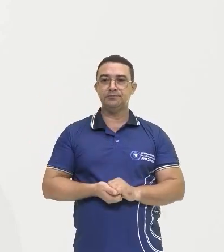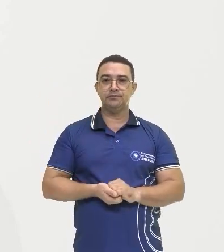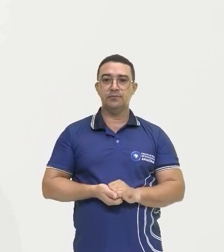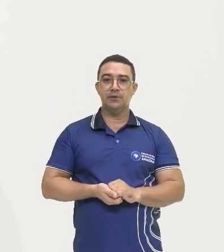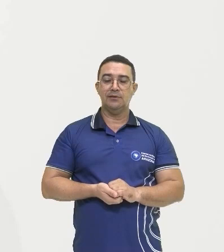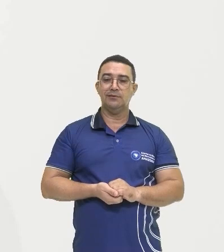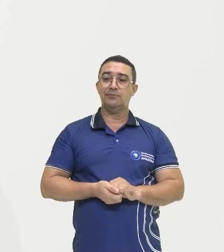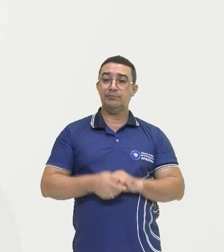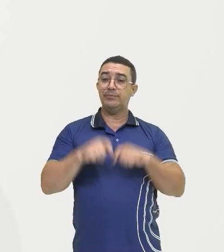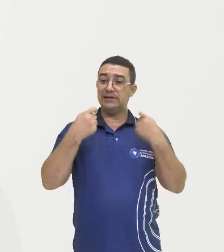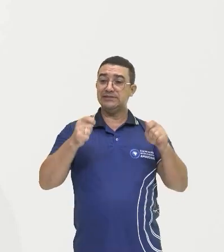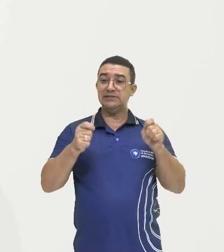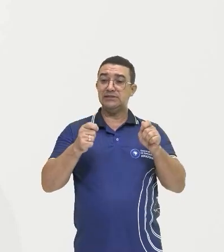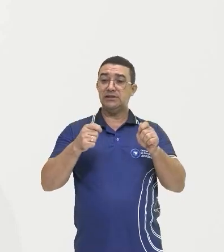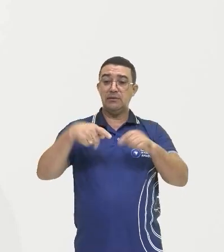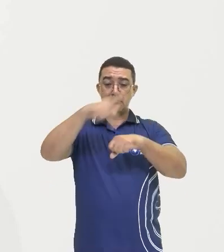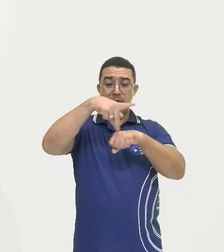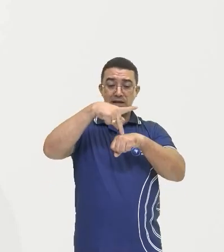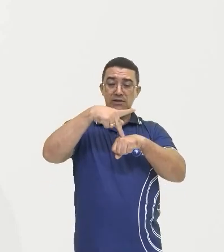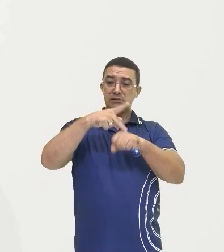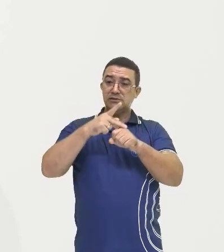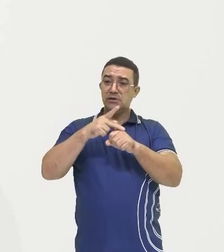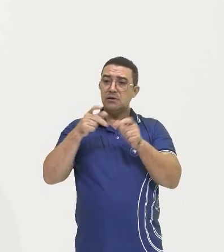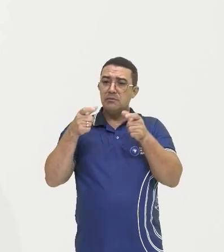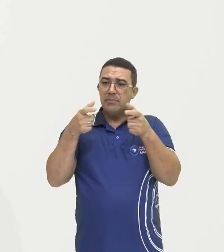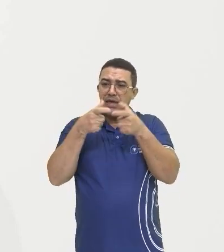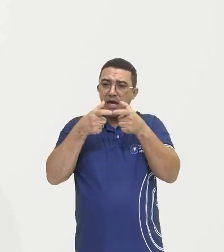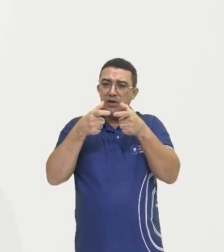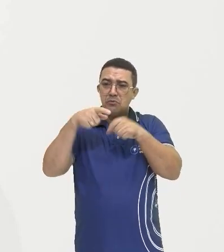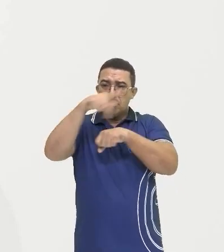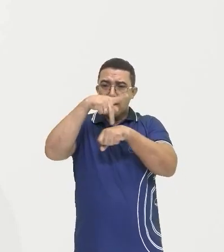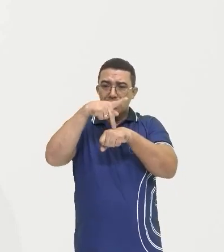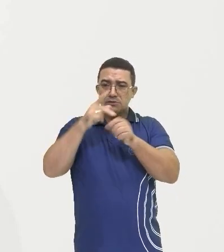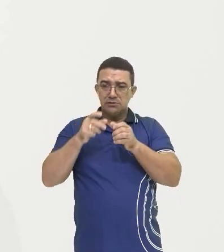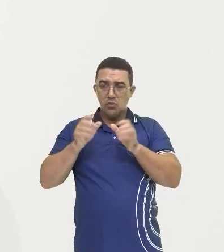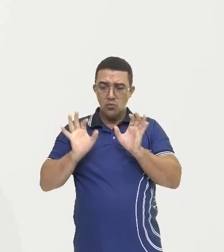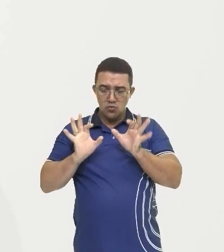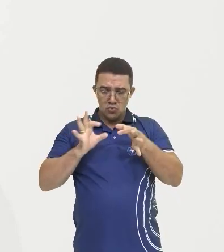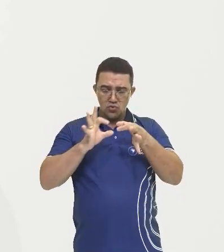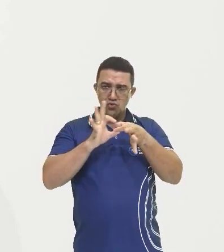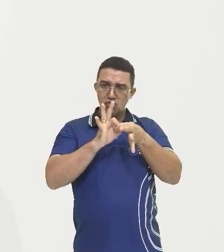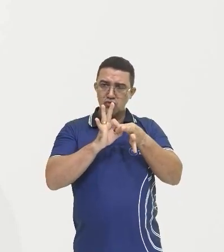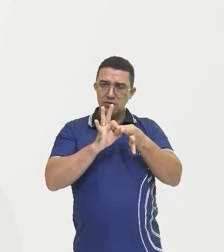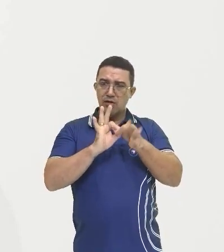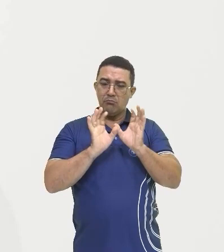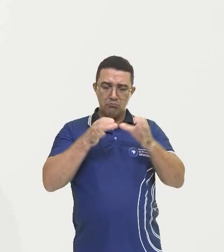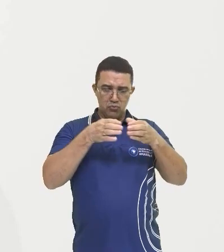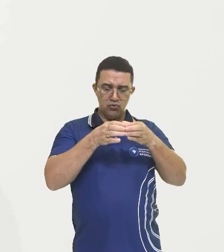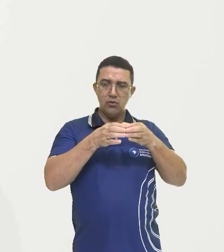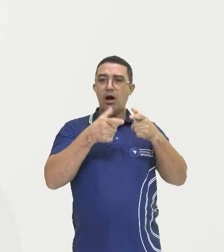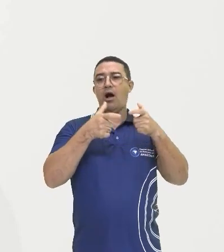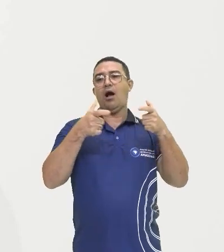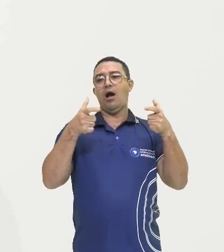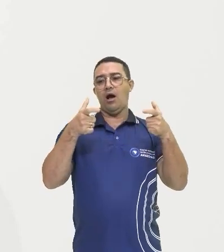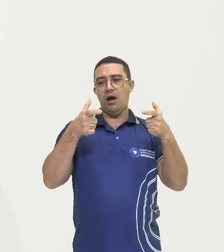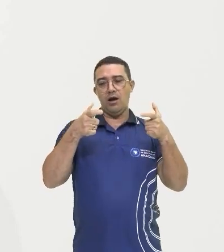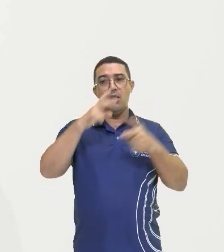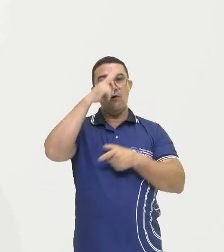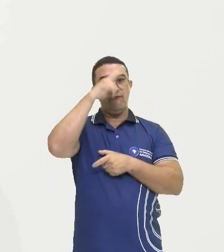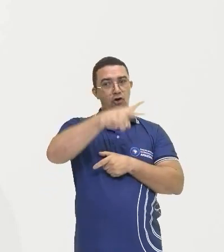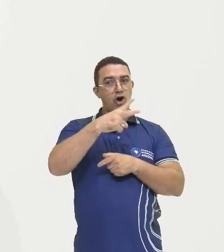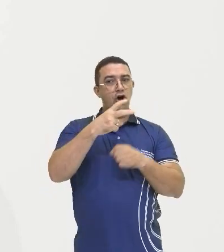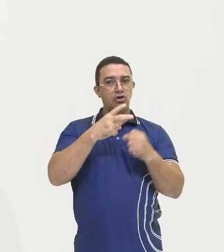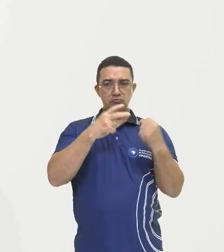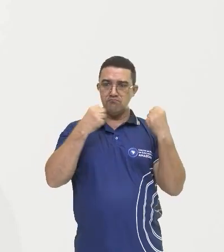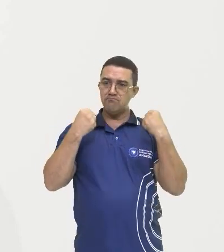isso? É a mesma lógica aqui dentro dos blocos econômicos, tá? Um país só, ele tem uma força mais limitada, mas se